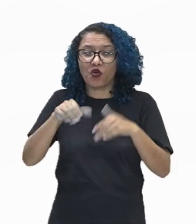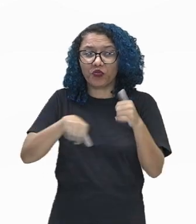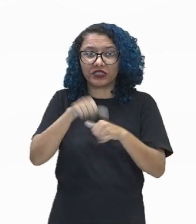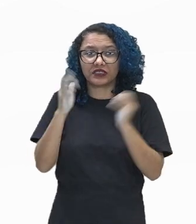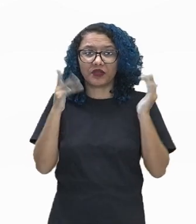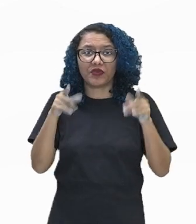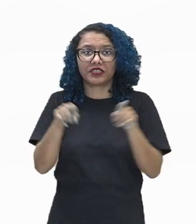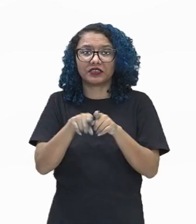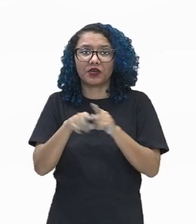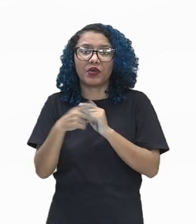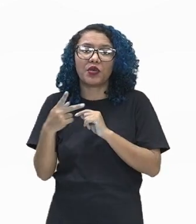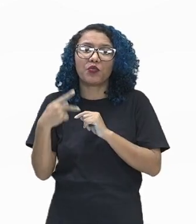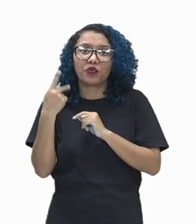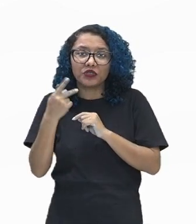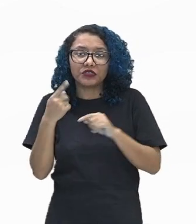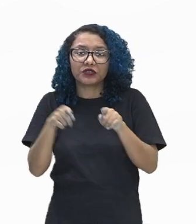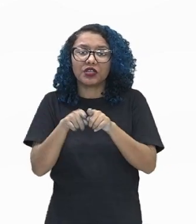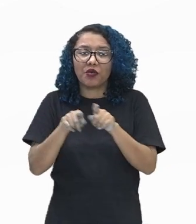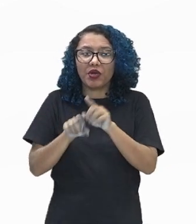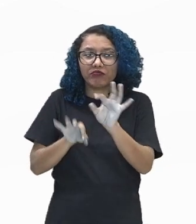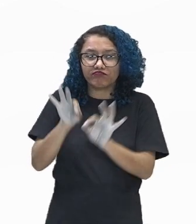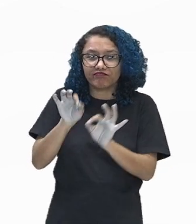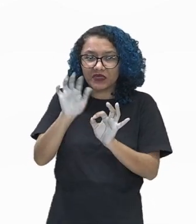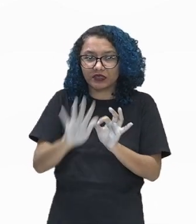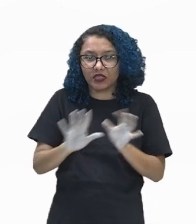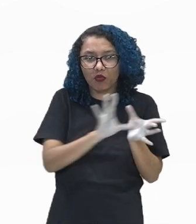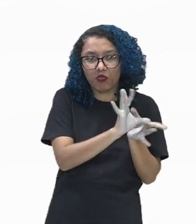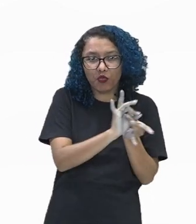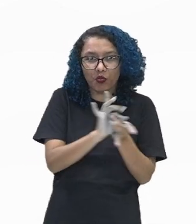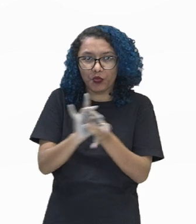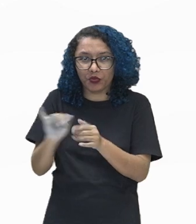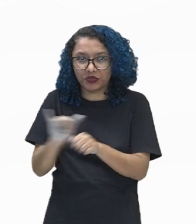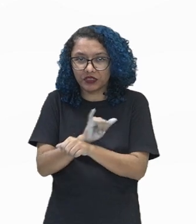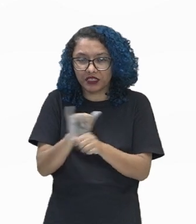nacionais. E 13.3, melhorar a